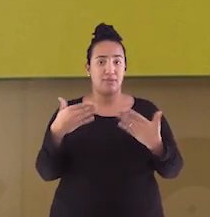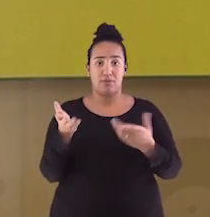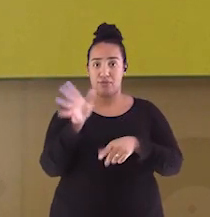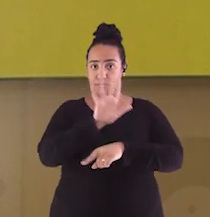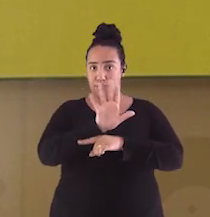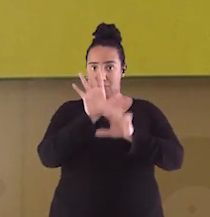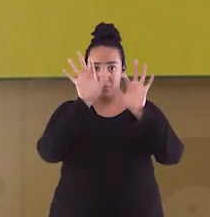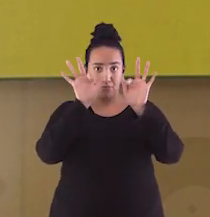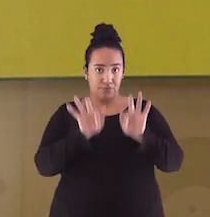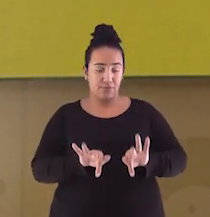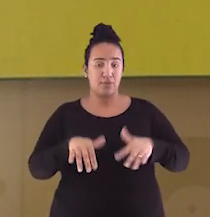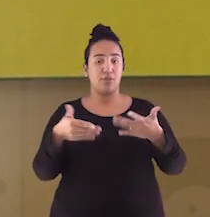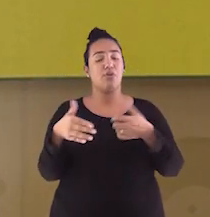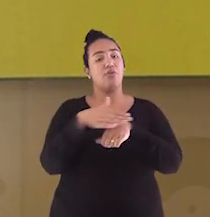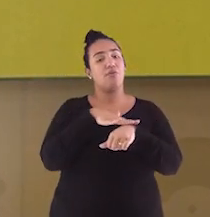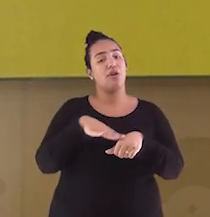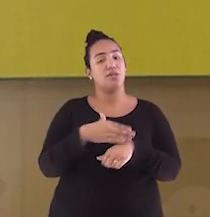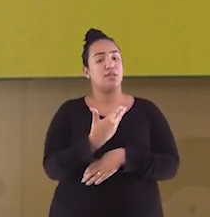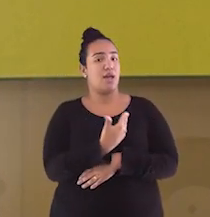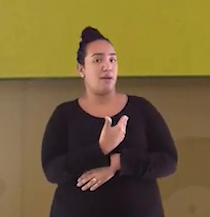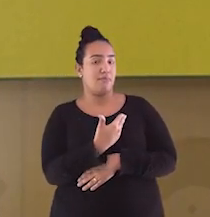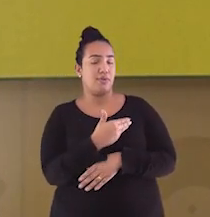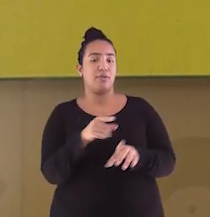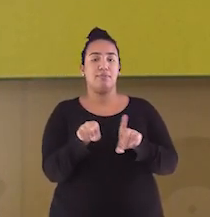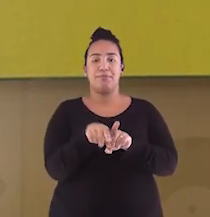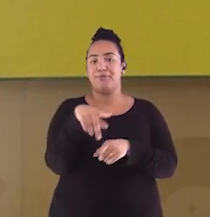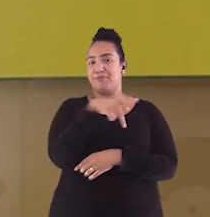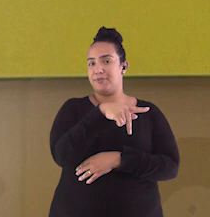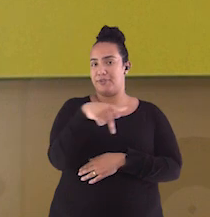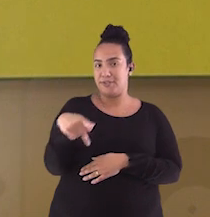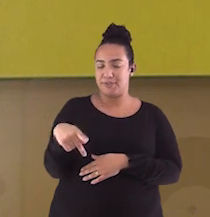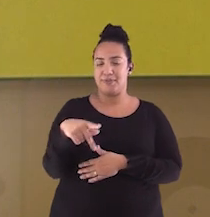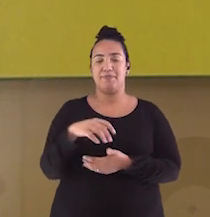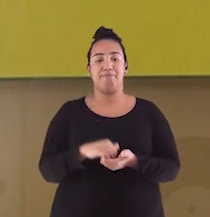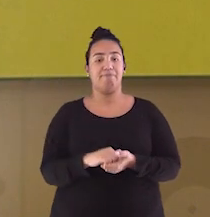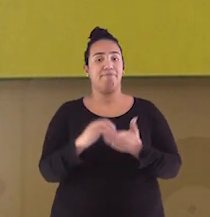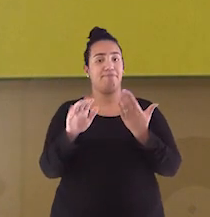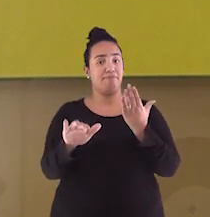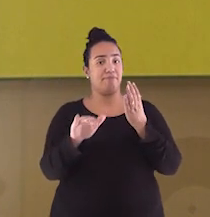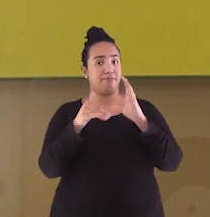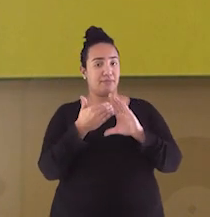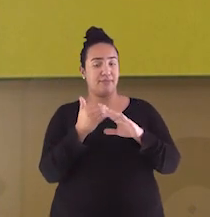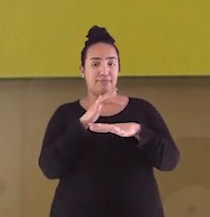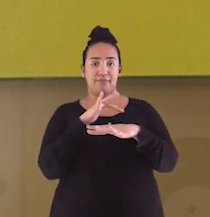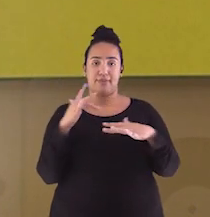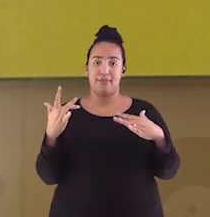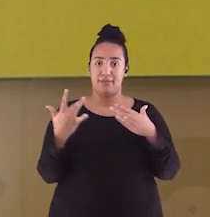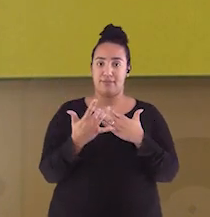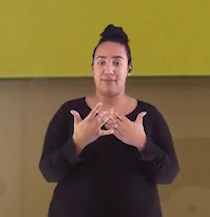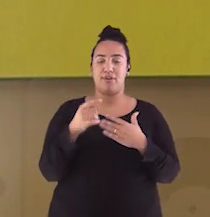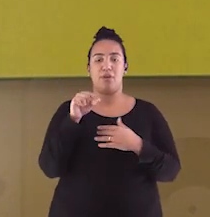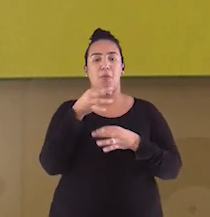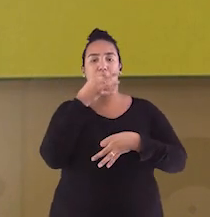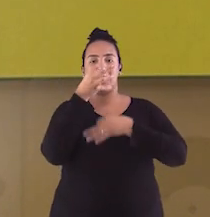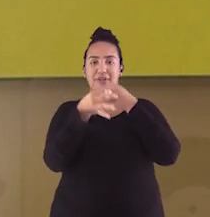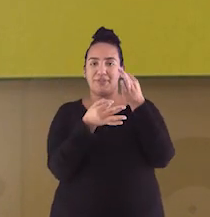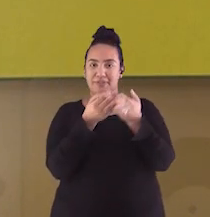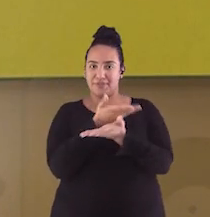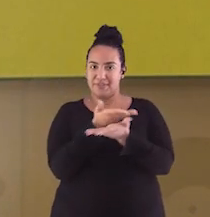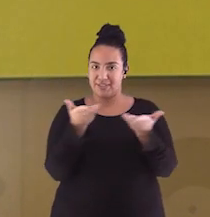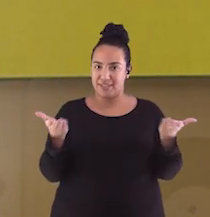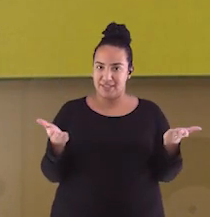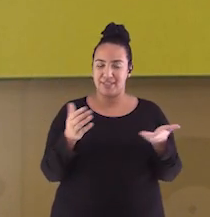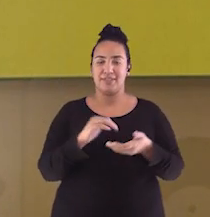ao filme, converse com seus colegas e professores sobre o tema e nos enviem pelas redes sociais a sua opinião sobre o